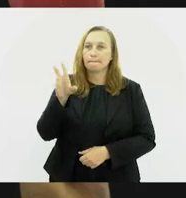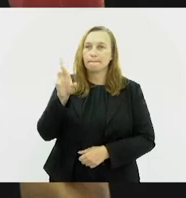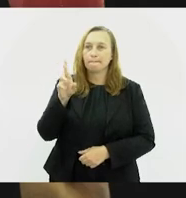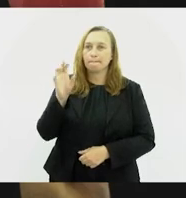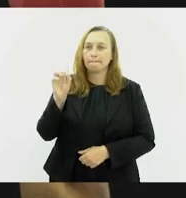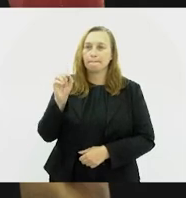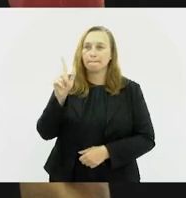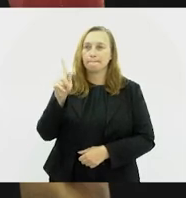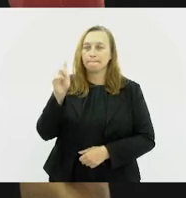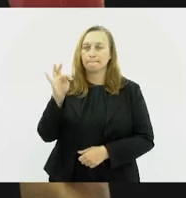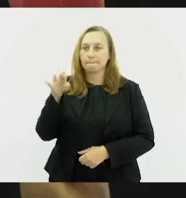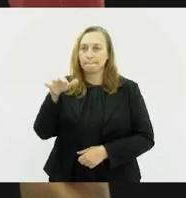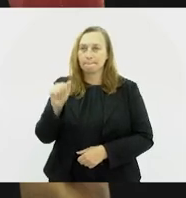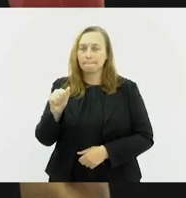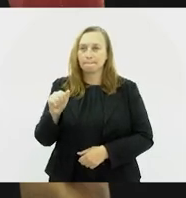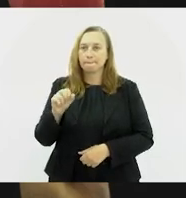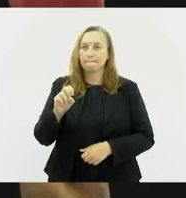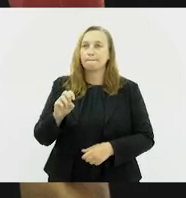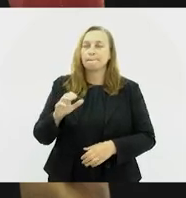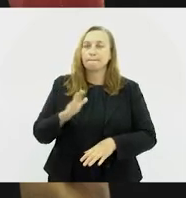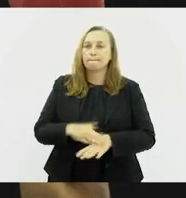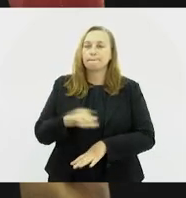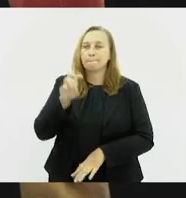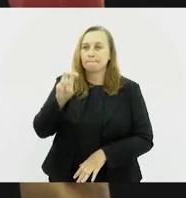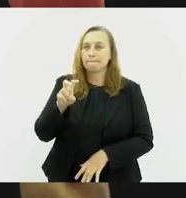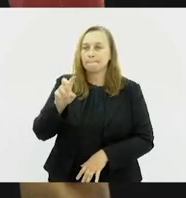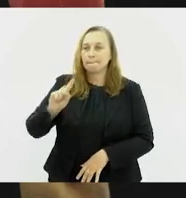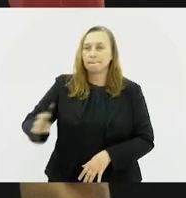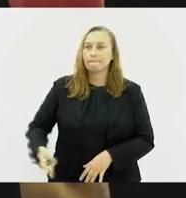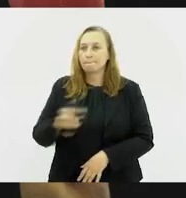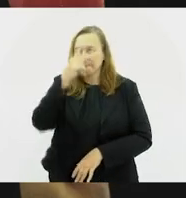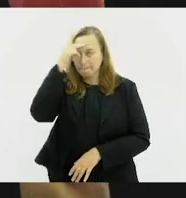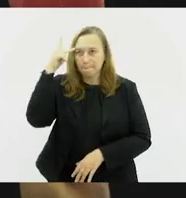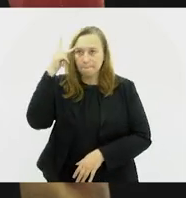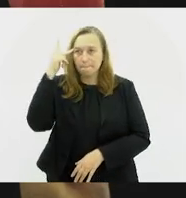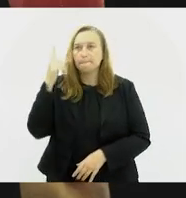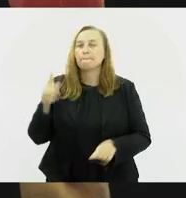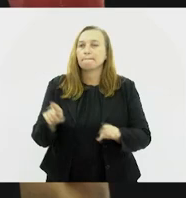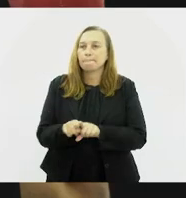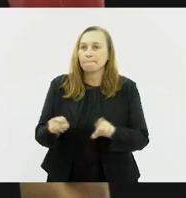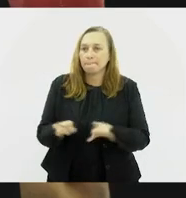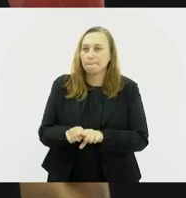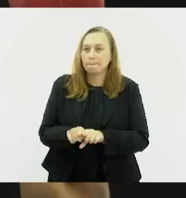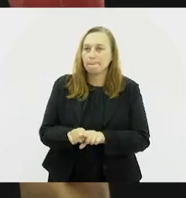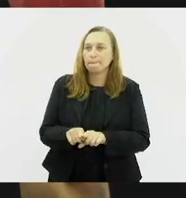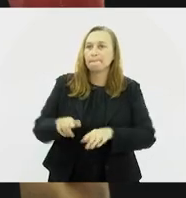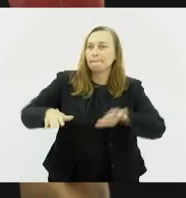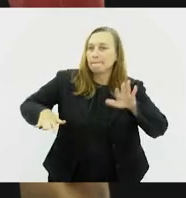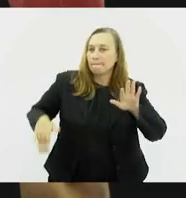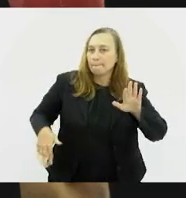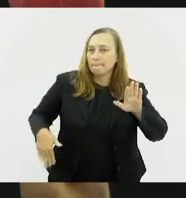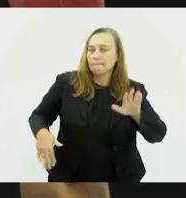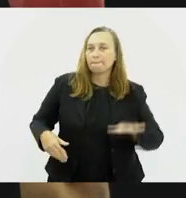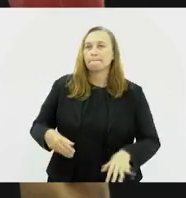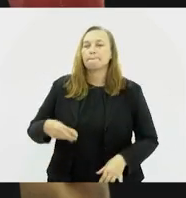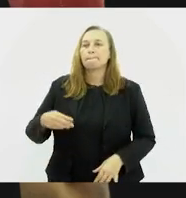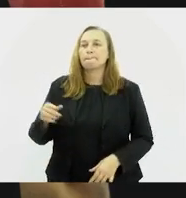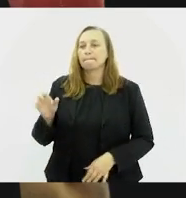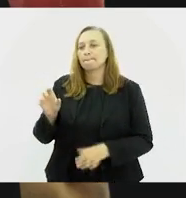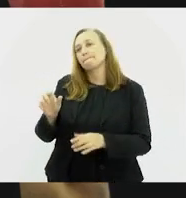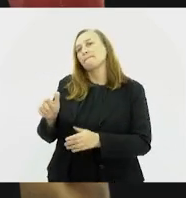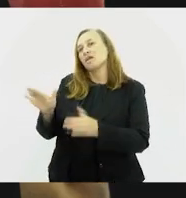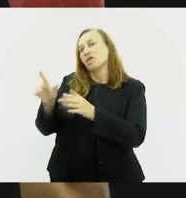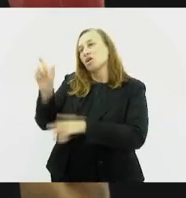em atividade esportiva na hidroginástica e natação. Especificamente para a terceira idade, a